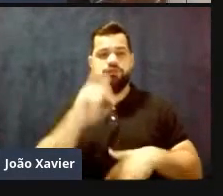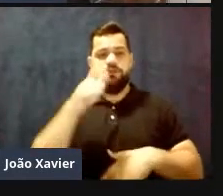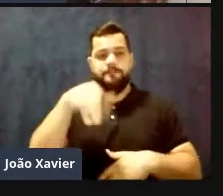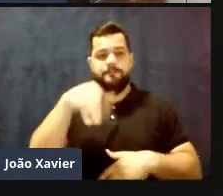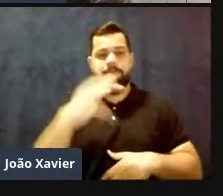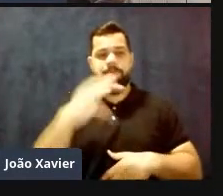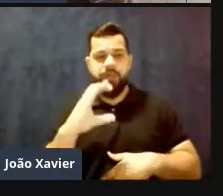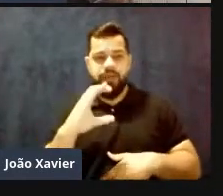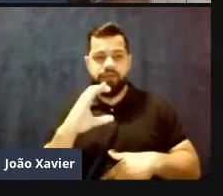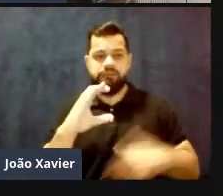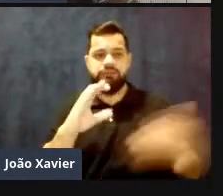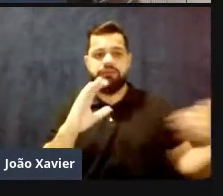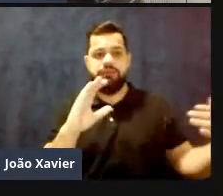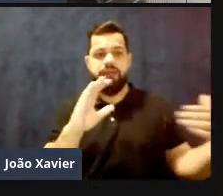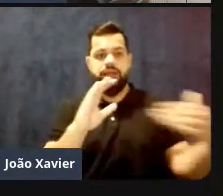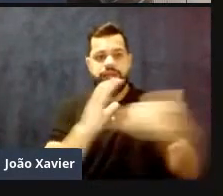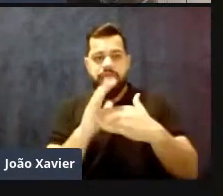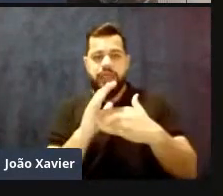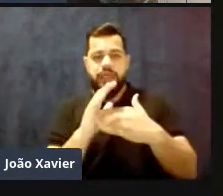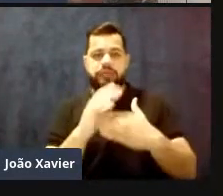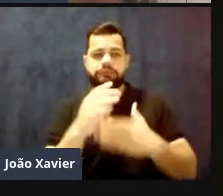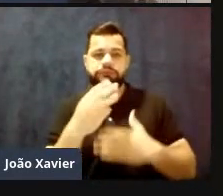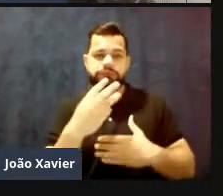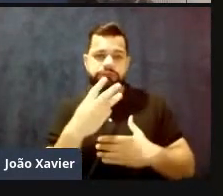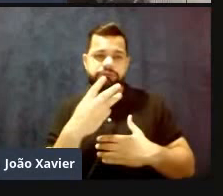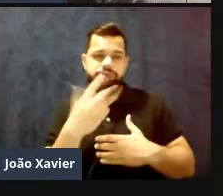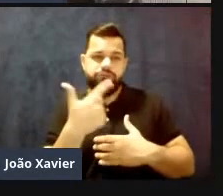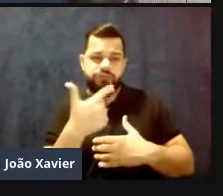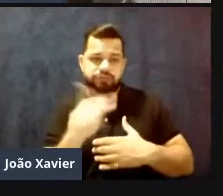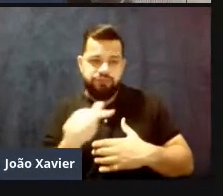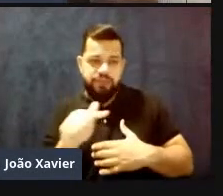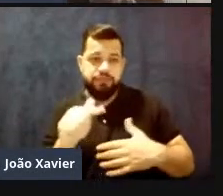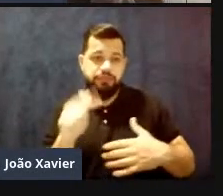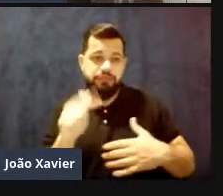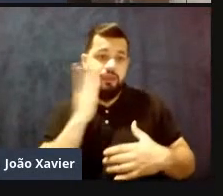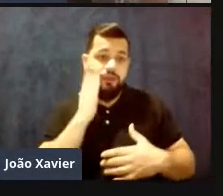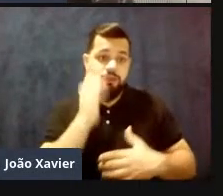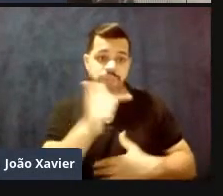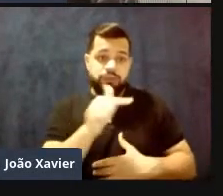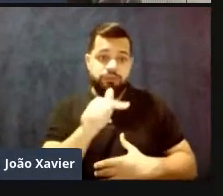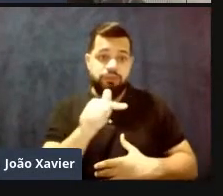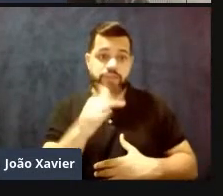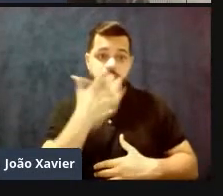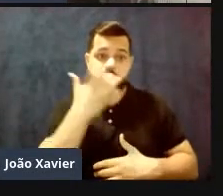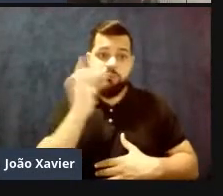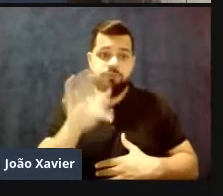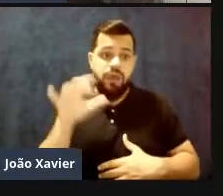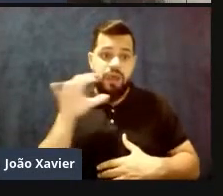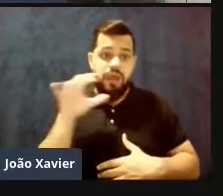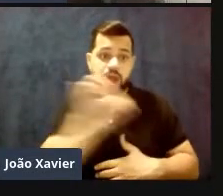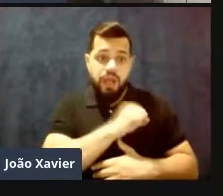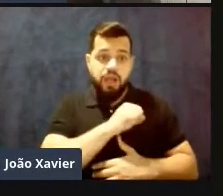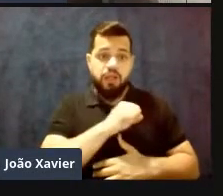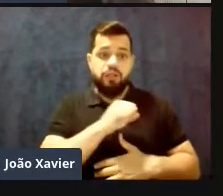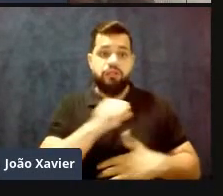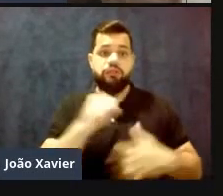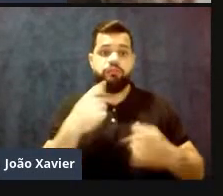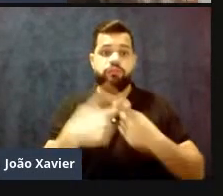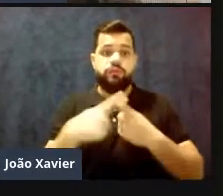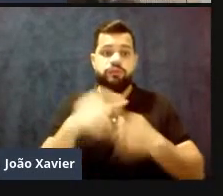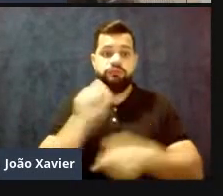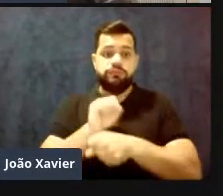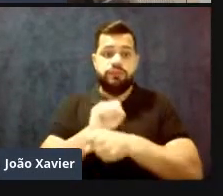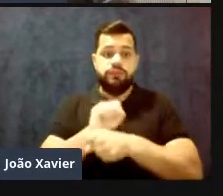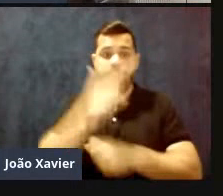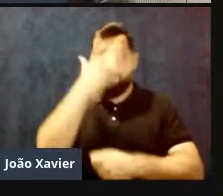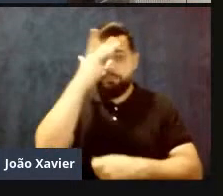onde se concretizou o primeiro plantão noturno oficial, onde aguardaríamos o primeiro paciente com Covid-19, passaram-se